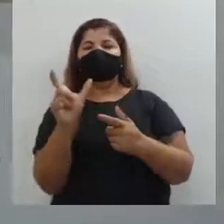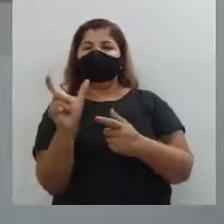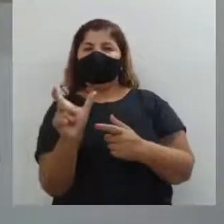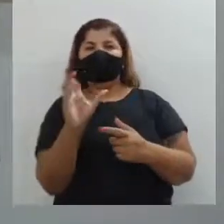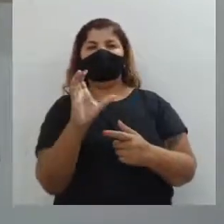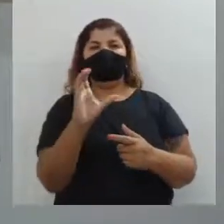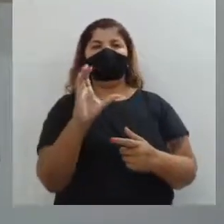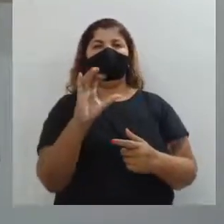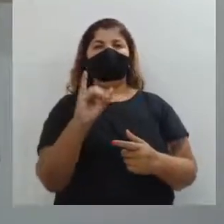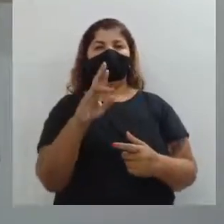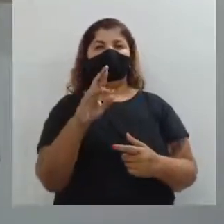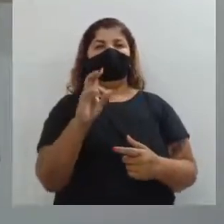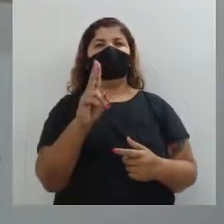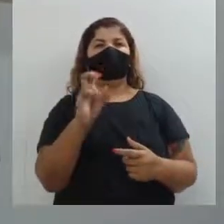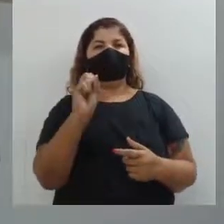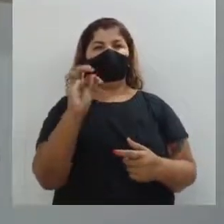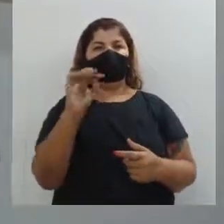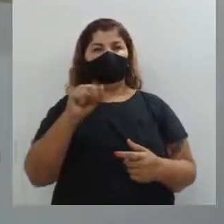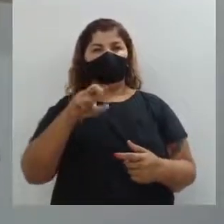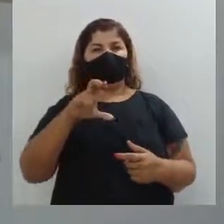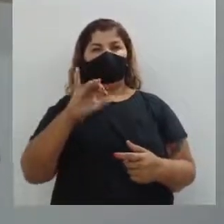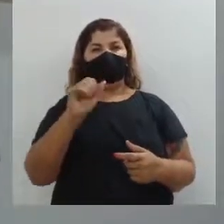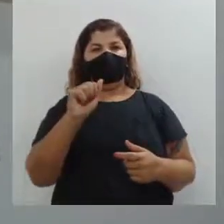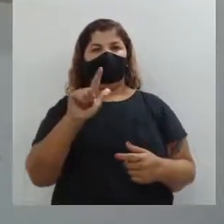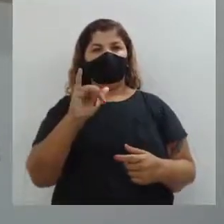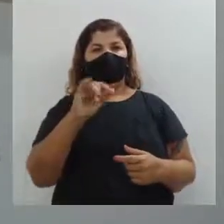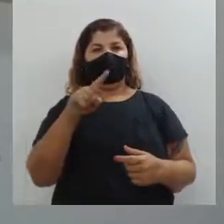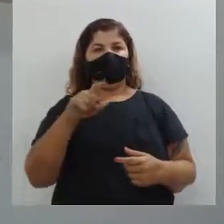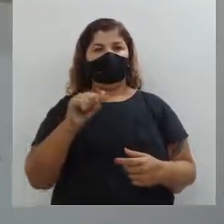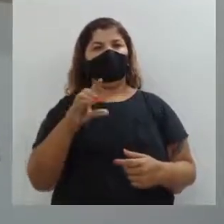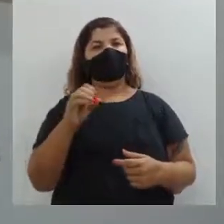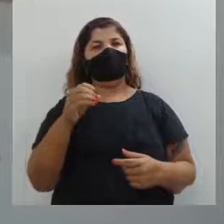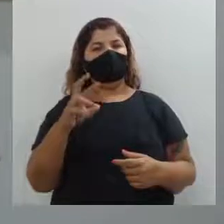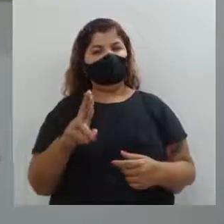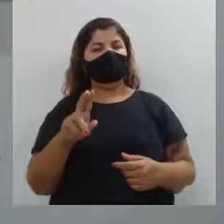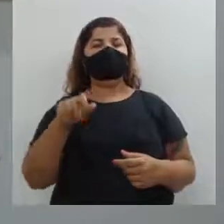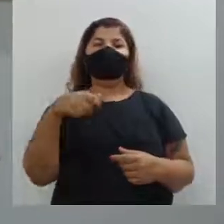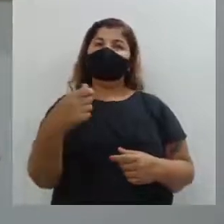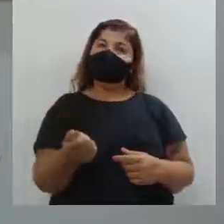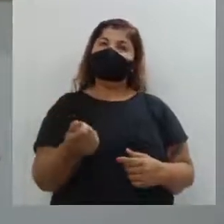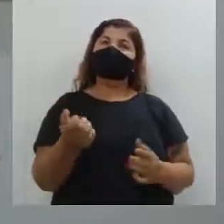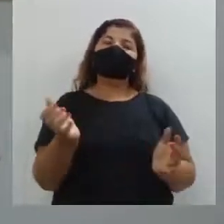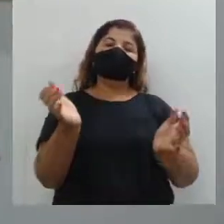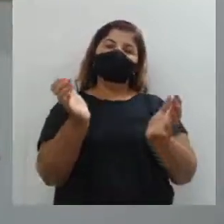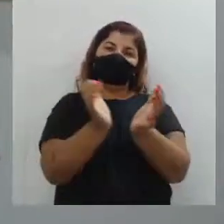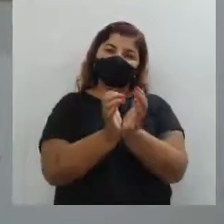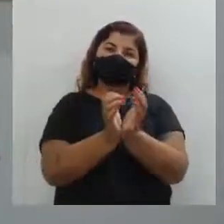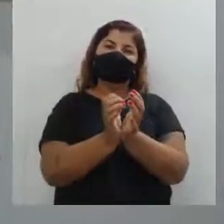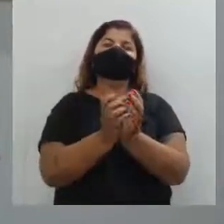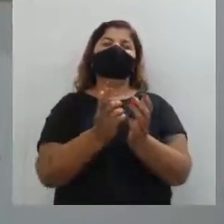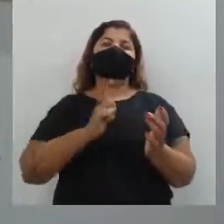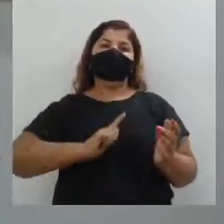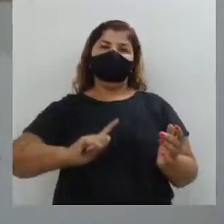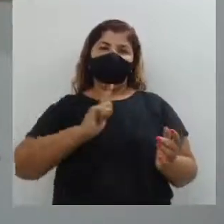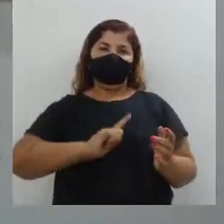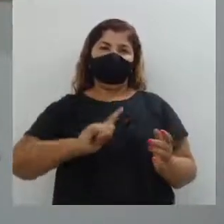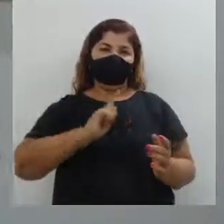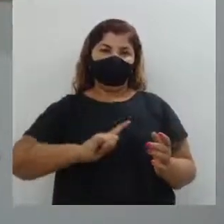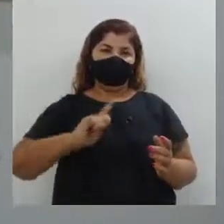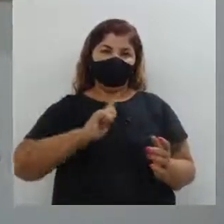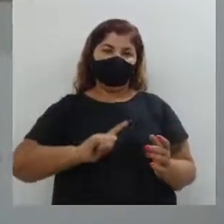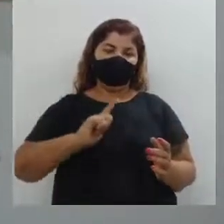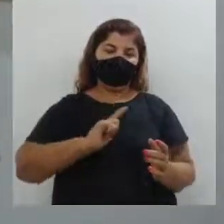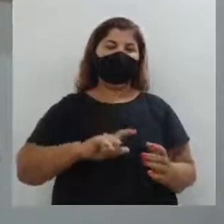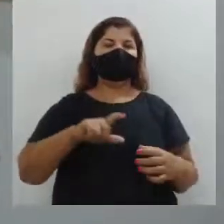circunstancializador. Então, como eu falei, o advérbio ele é uma das classes gramaticais ou classes de palavras.